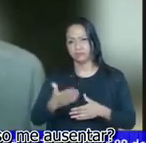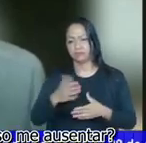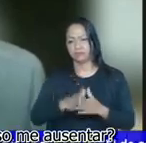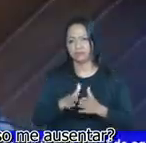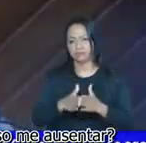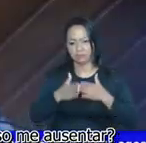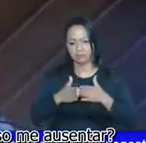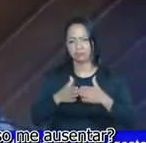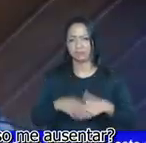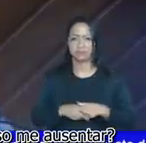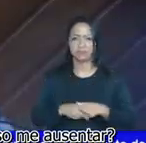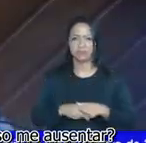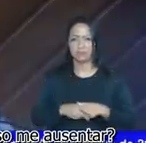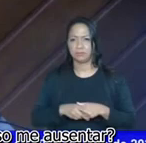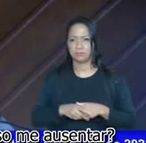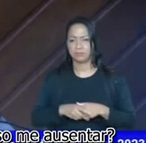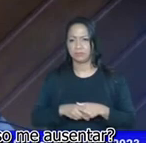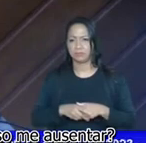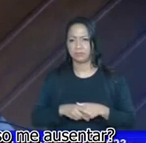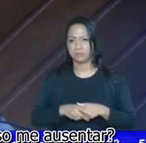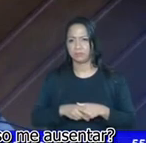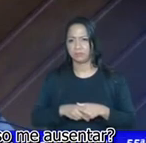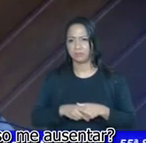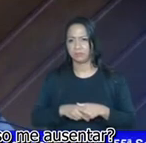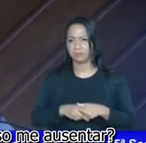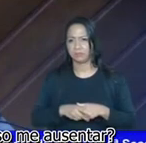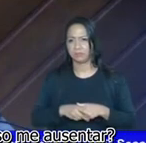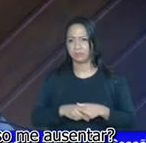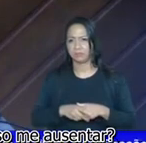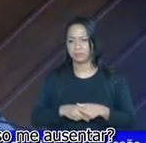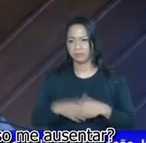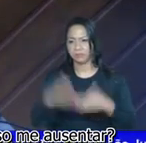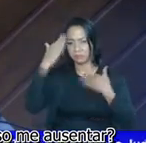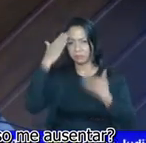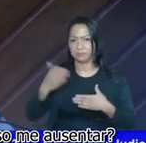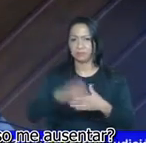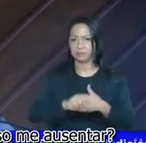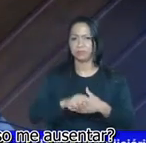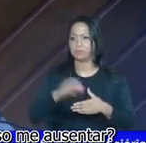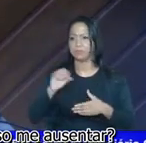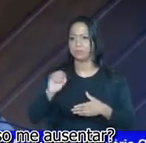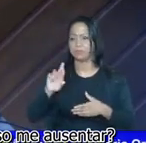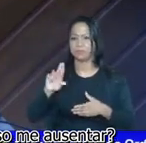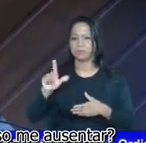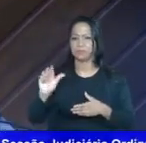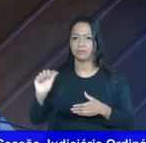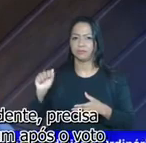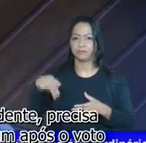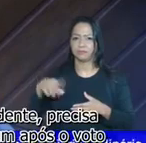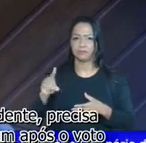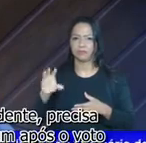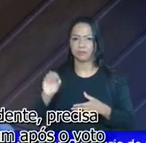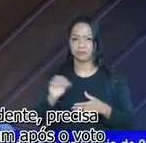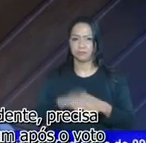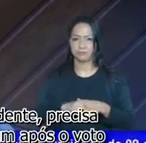Tá bem. Também Eu posso tinha que retirar, proclamar o presidente. resultado. Muito obrigado, juiz Orlando Qual? Vasconcelos. Presidente, eu também posso me ausentar?